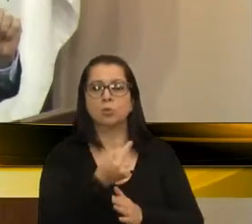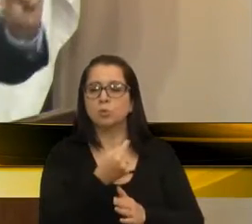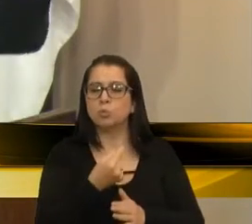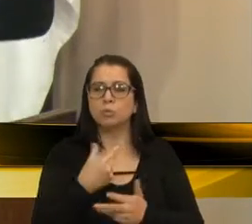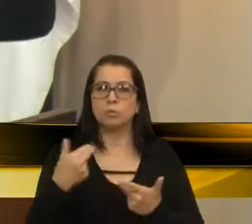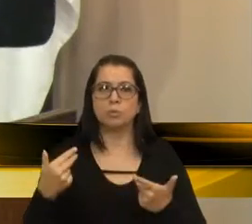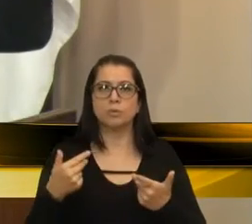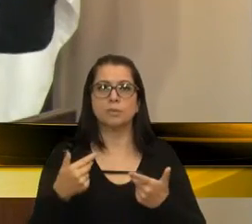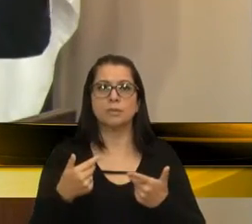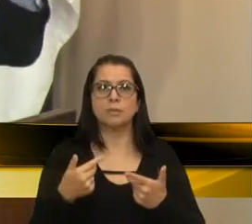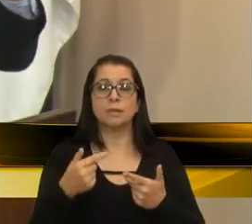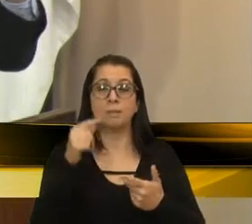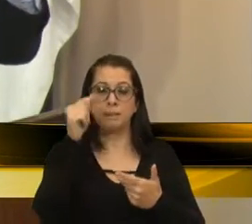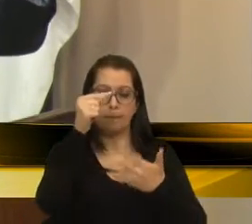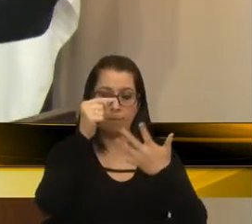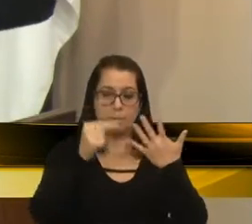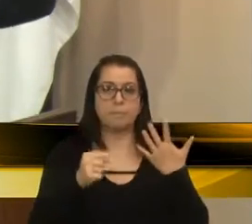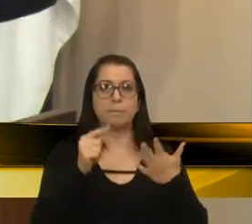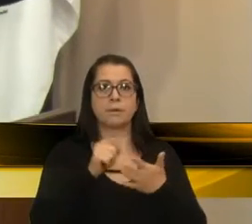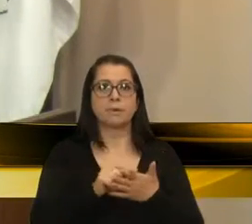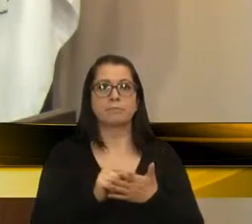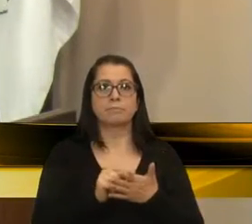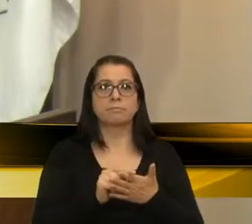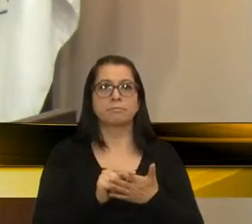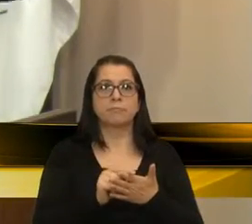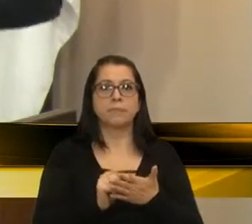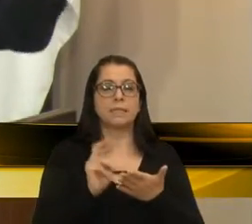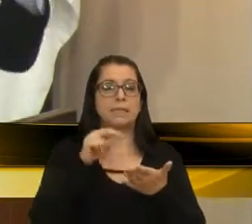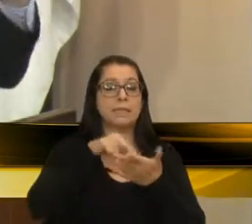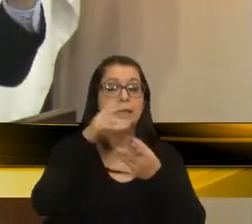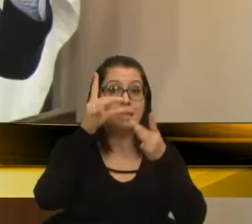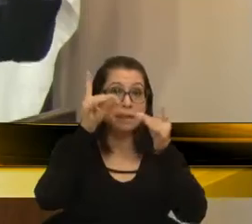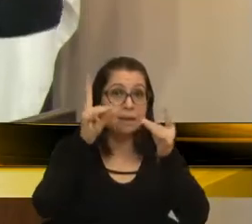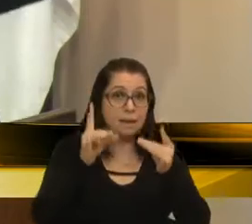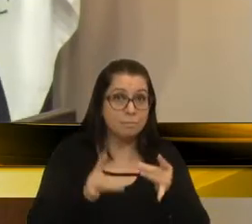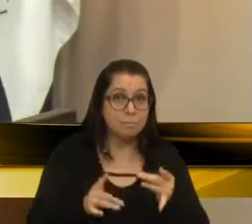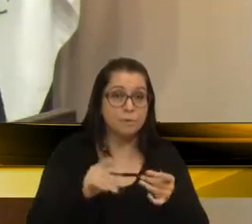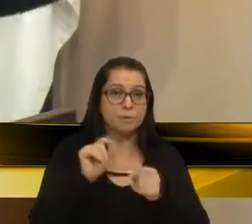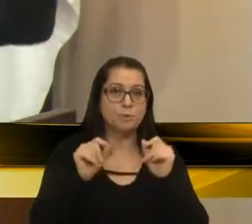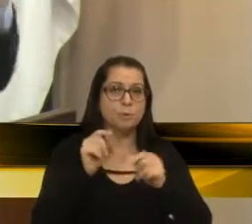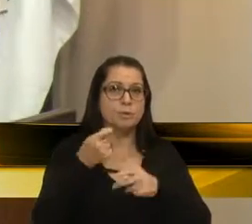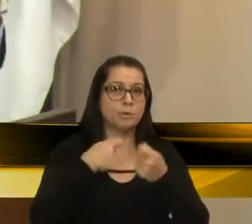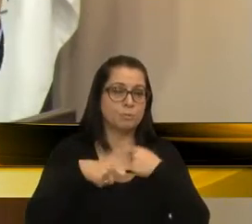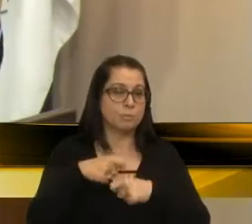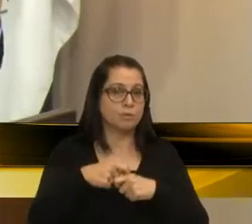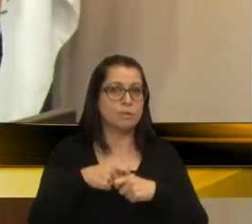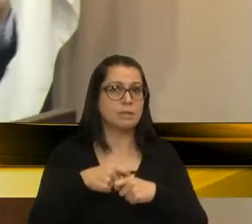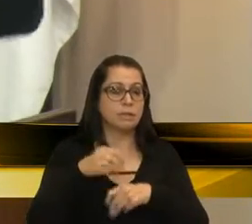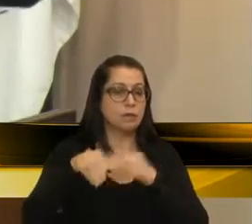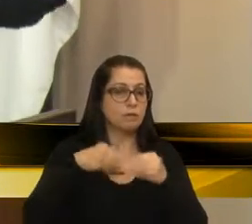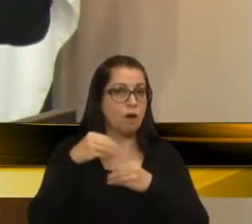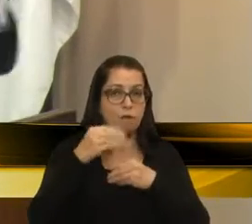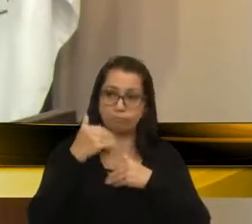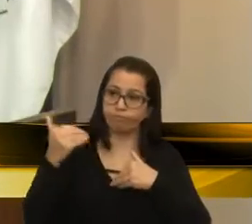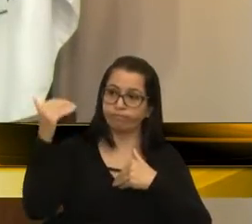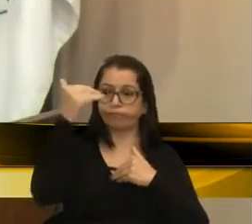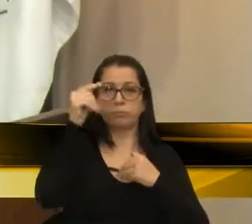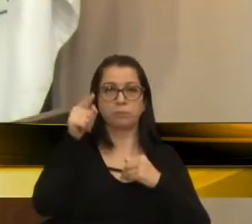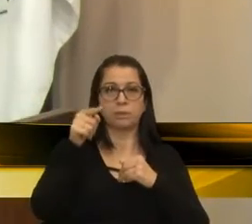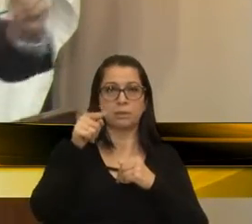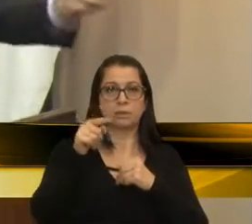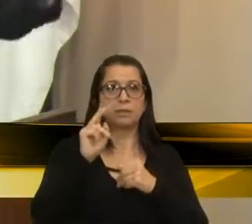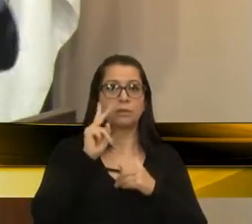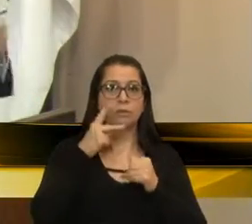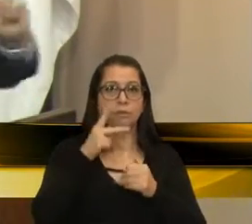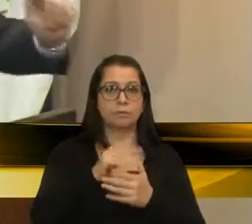pormenores, nas questões realmente do detalhamento dessa questão administrativa que envolve a autarquia, porque Vossa Excelência